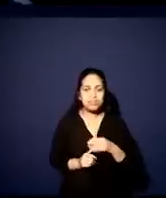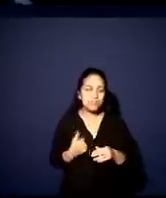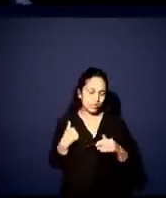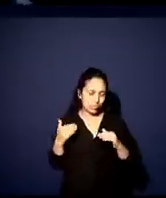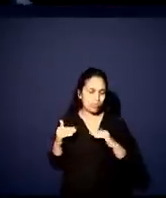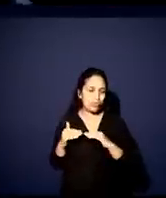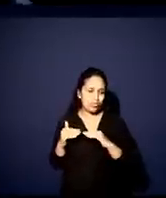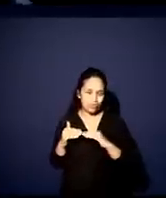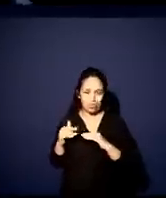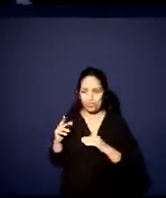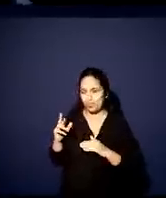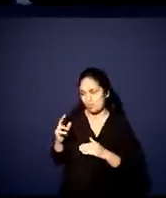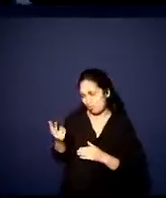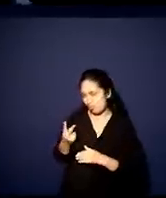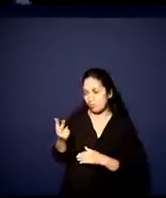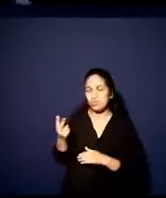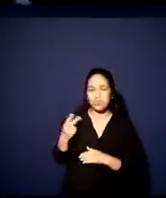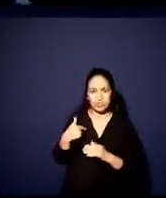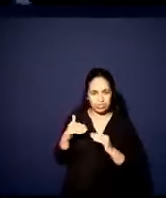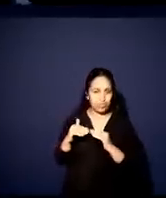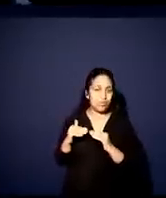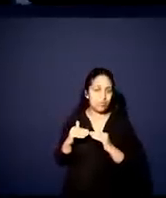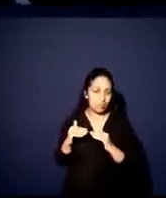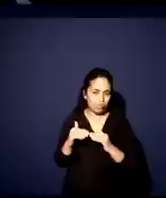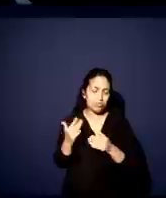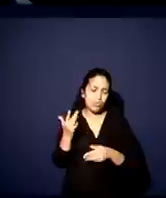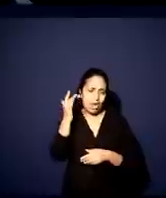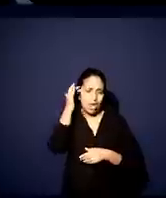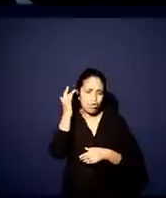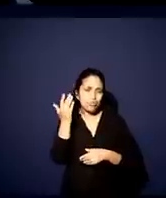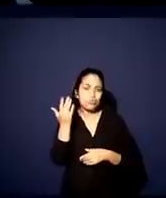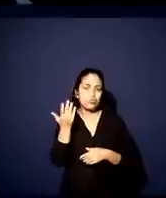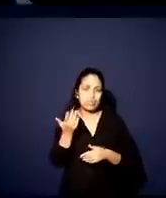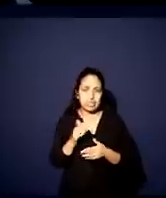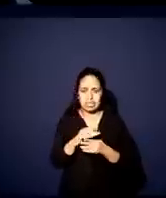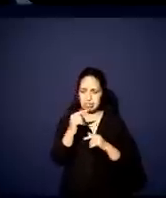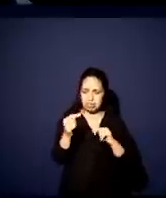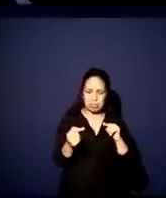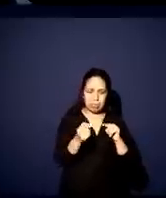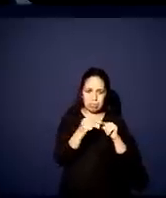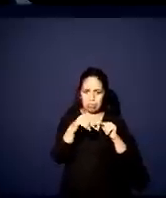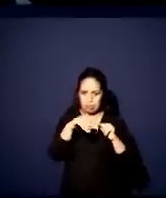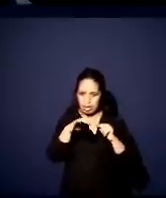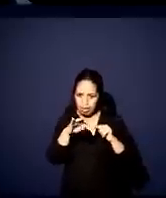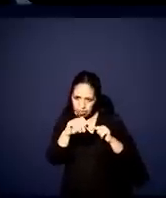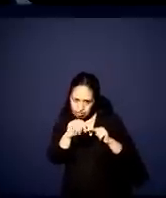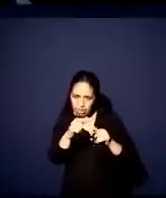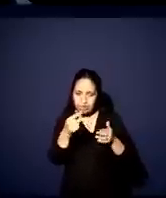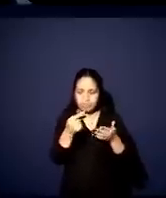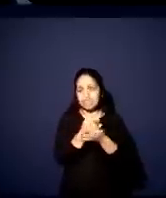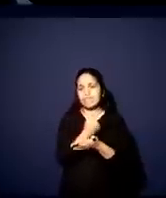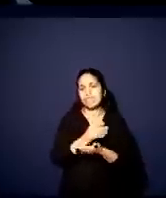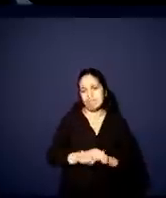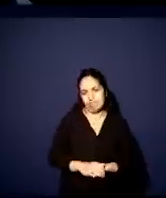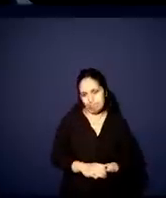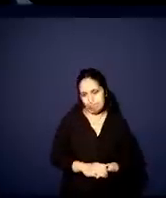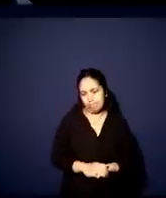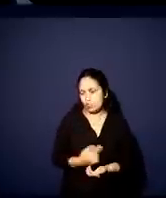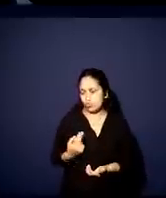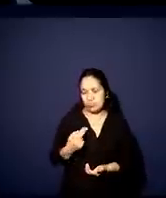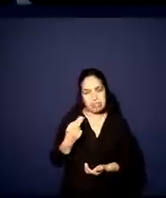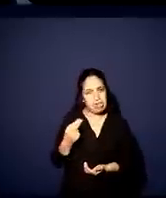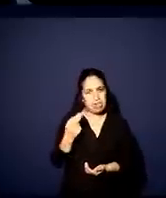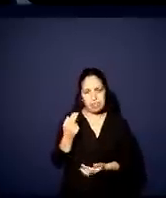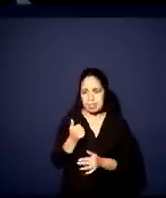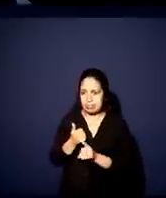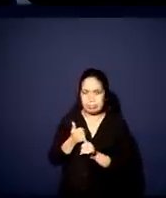concordo com o Rogério e com o Luiz. Eu acho que a meta está errada. Eu acho que não dá para perseguir